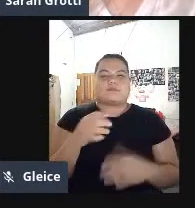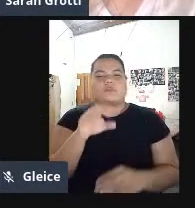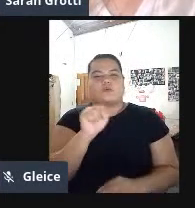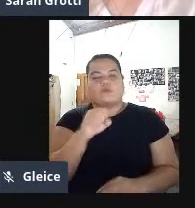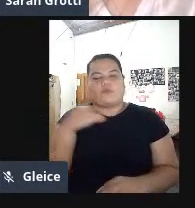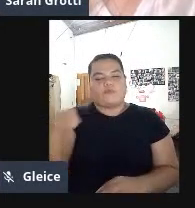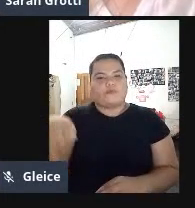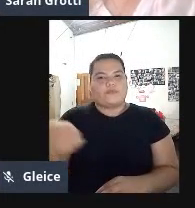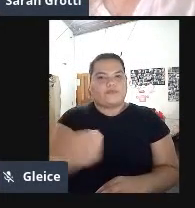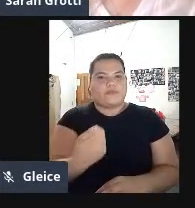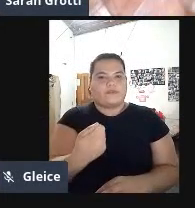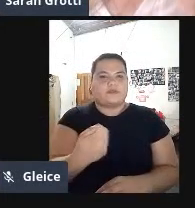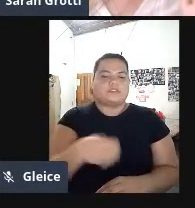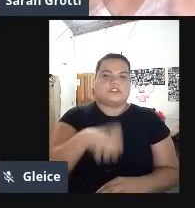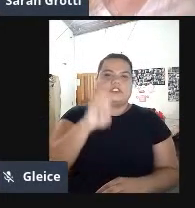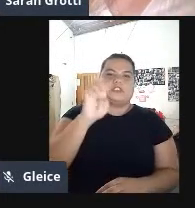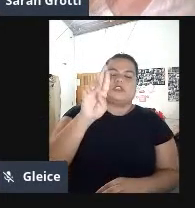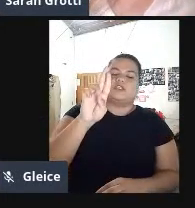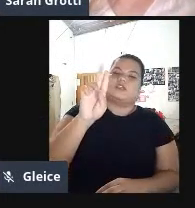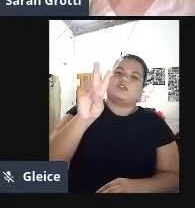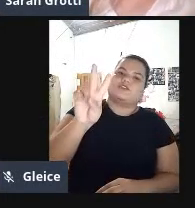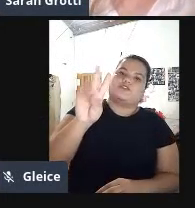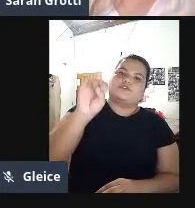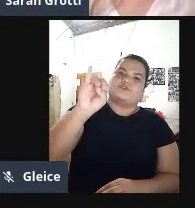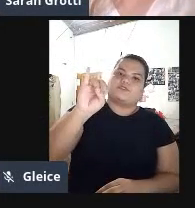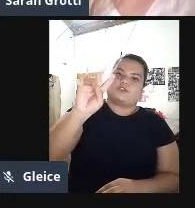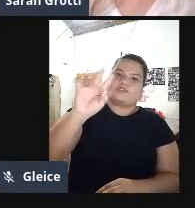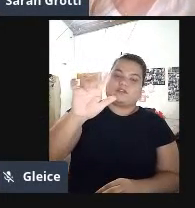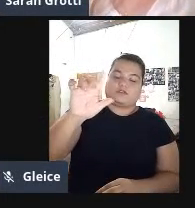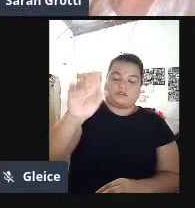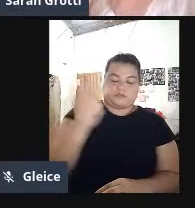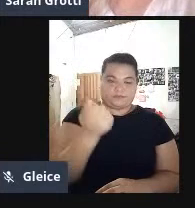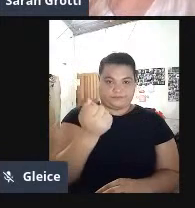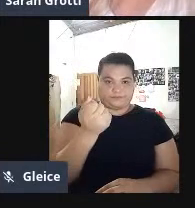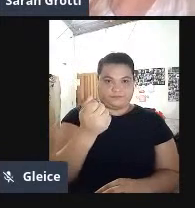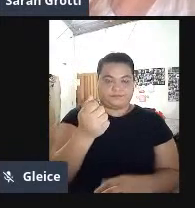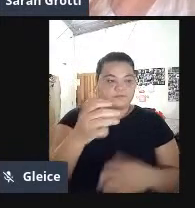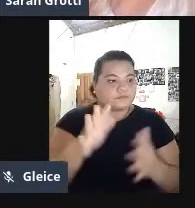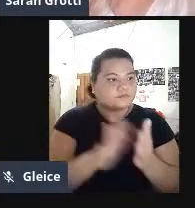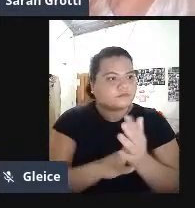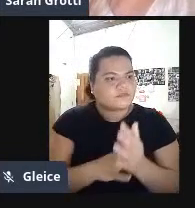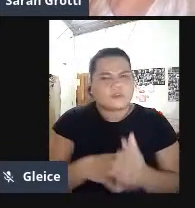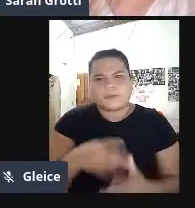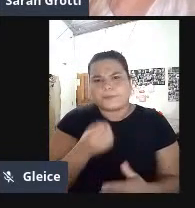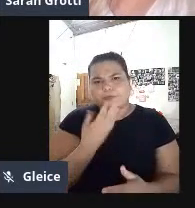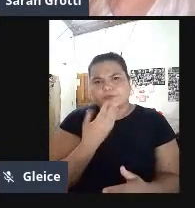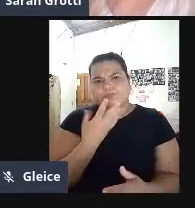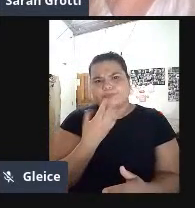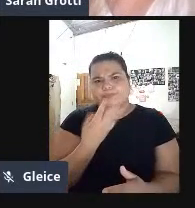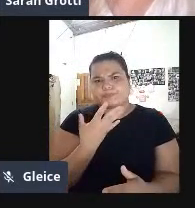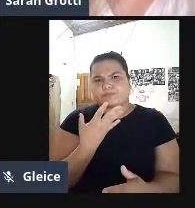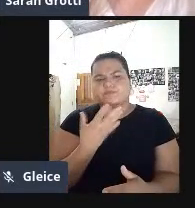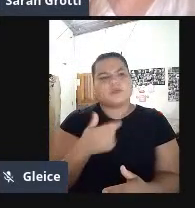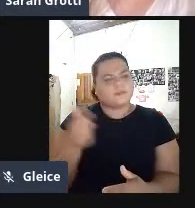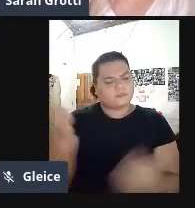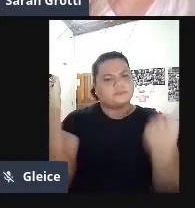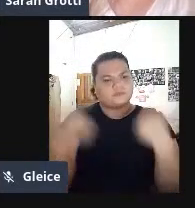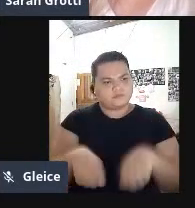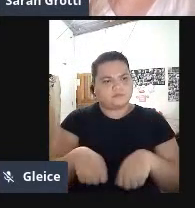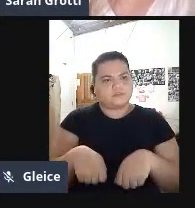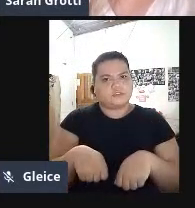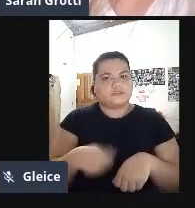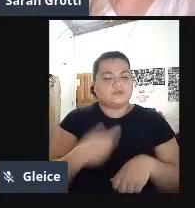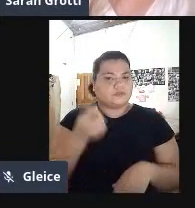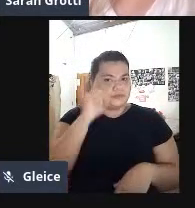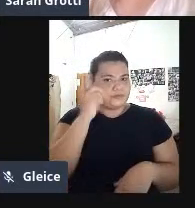de ervilha. Daí vocês podem ver que é tranquilo, a gente consegue alcançar isso sim ao longo do